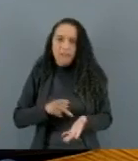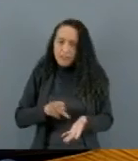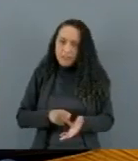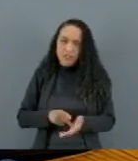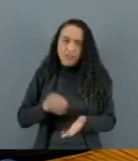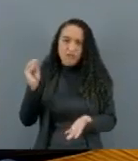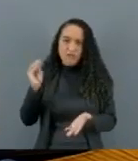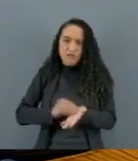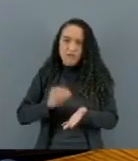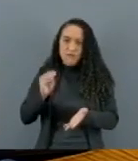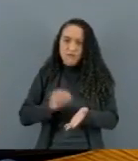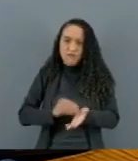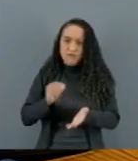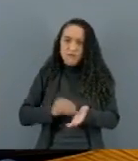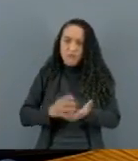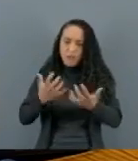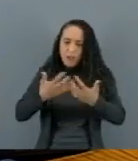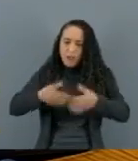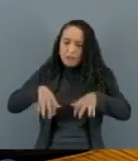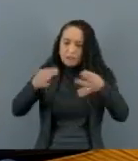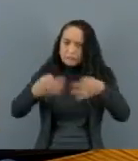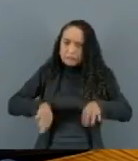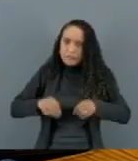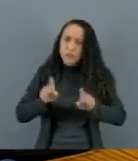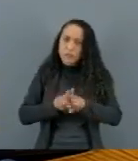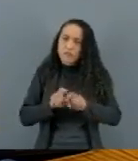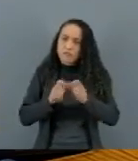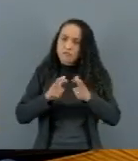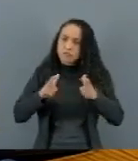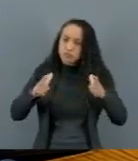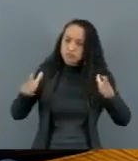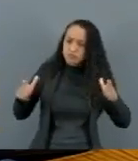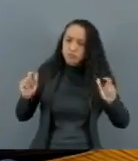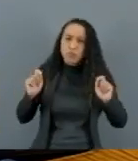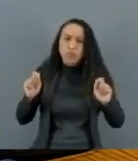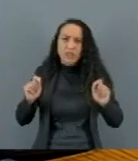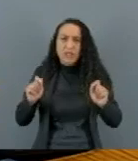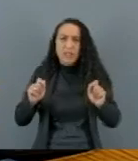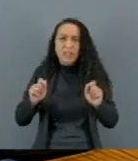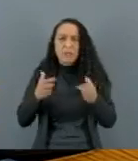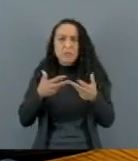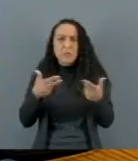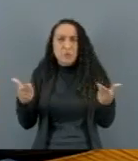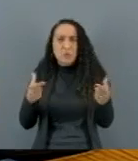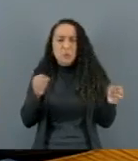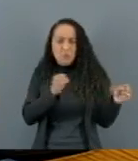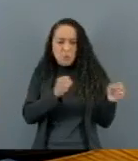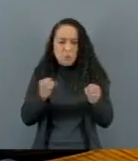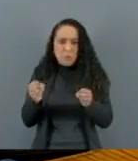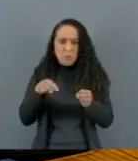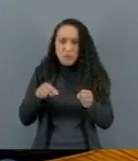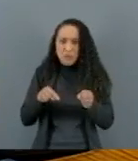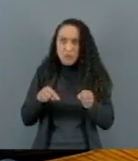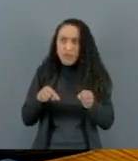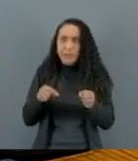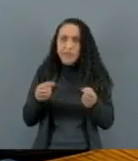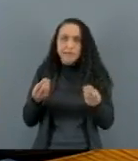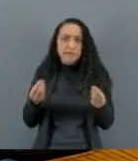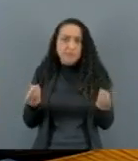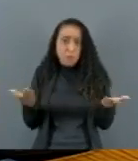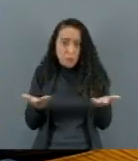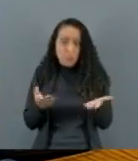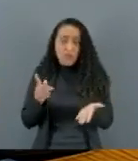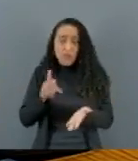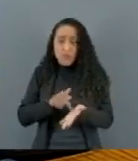disfuncionalidade, né? É um agigantamento, uma hipertrofia de um poder que hoje, de